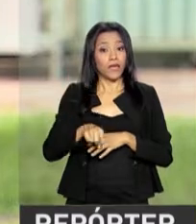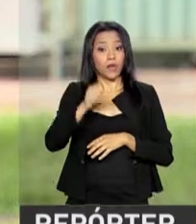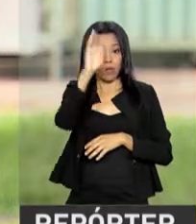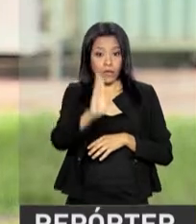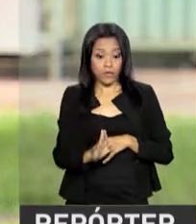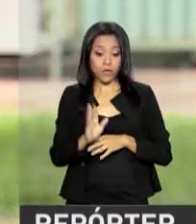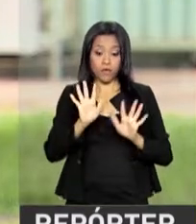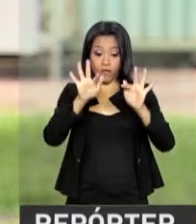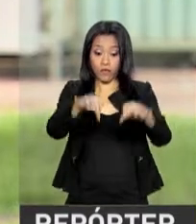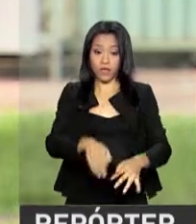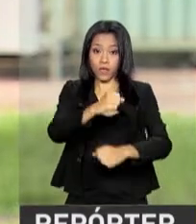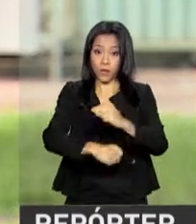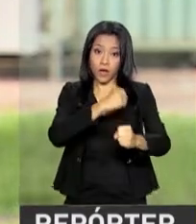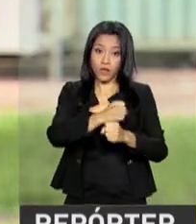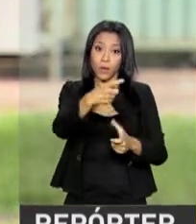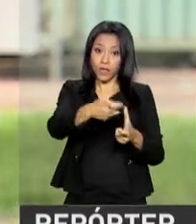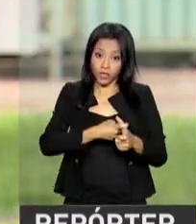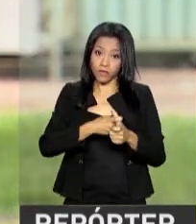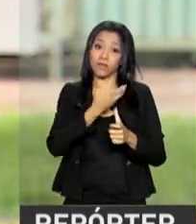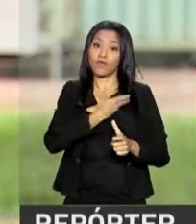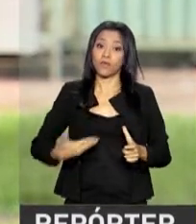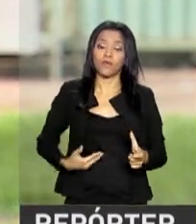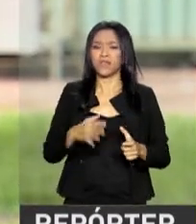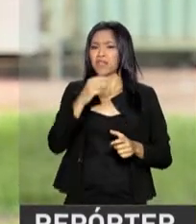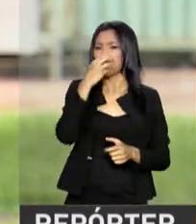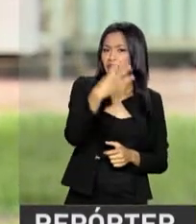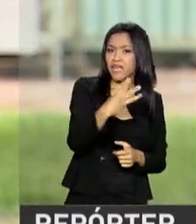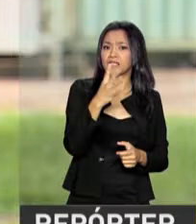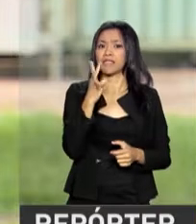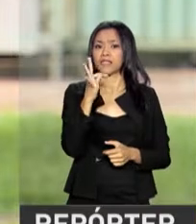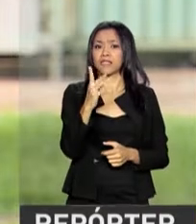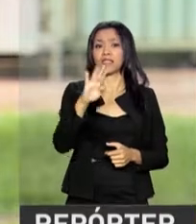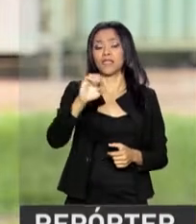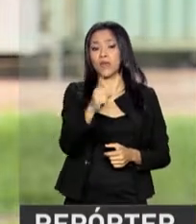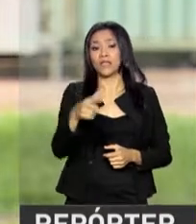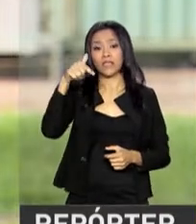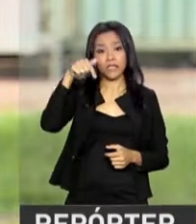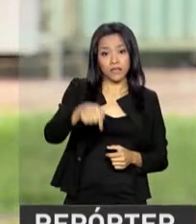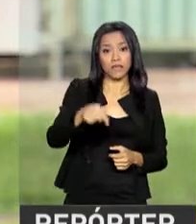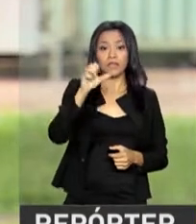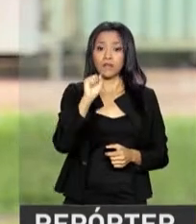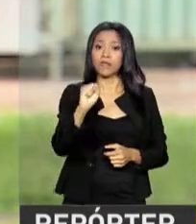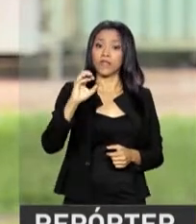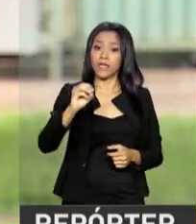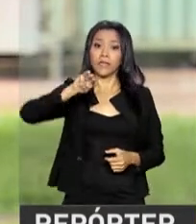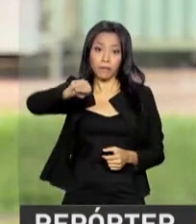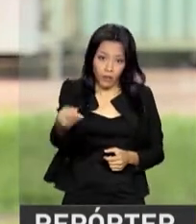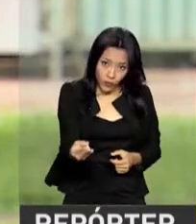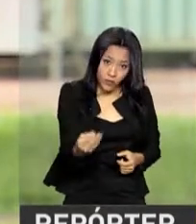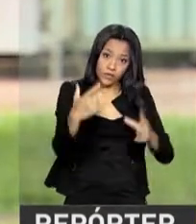encerre o ano com uma dívida pública total entre 3 trilhões 7 180 bilhões de reais e 3